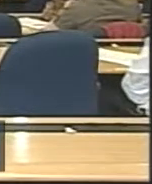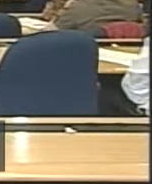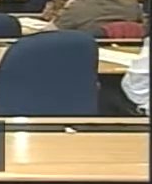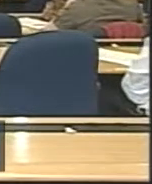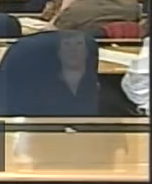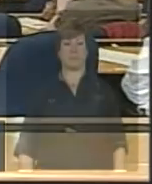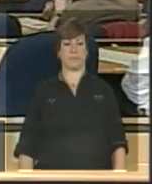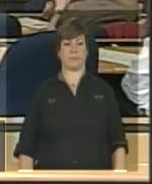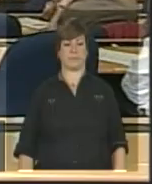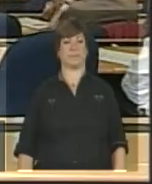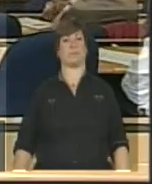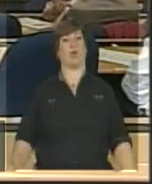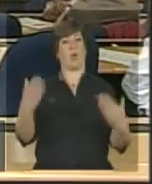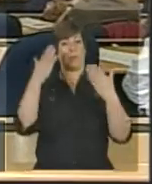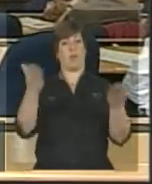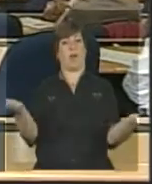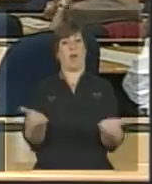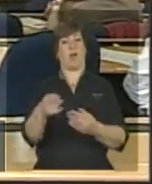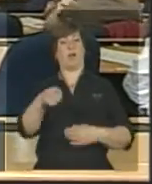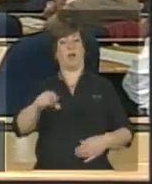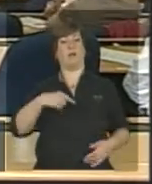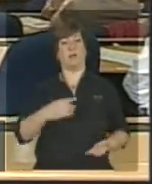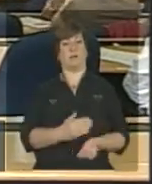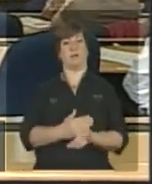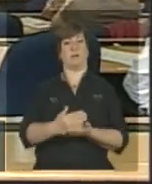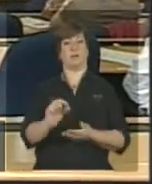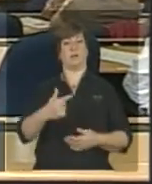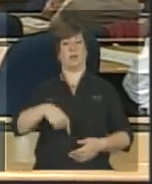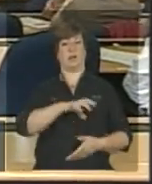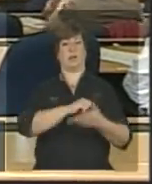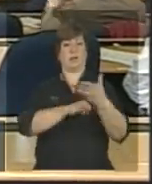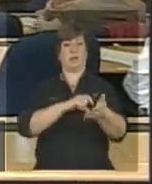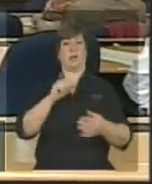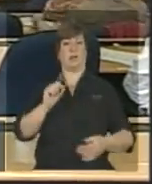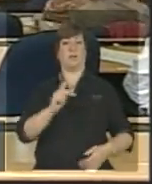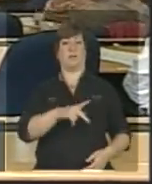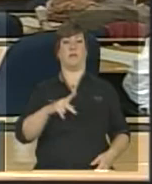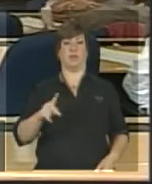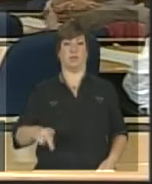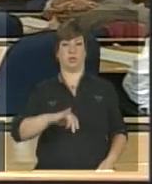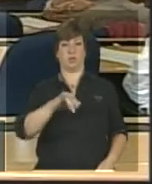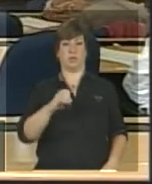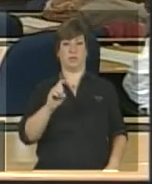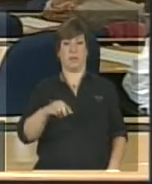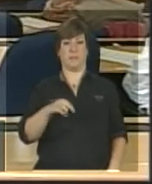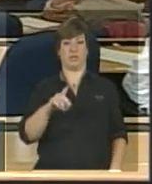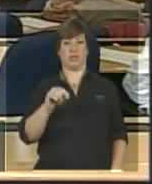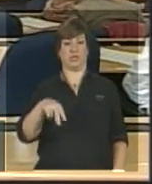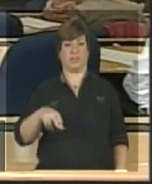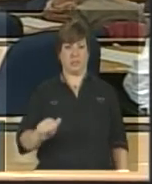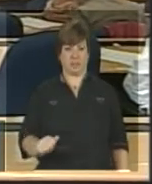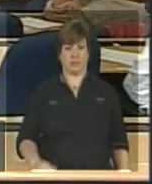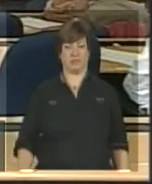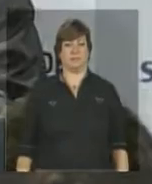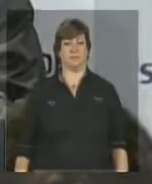Muito obrigado, doutor Bozas. Passar para o nosso querido professor José Medina, presidente da BTO.